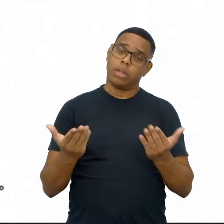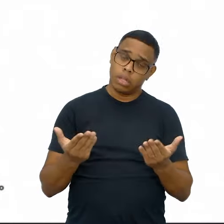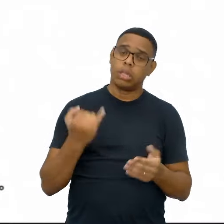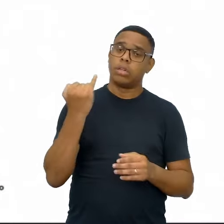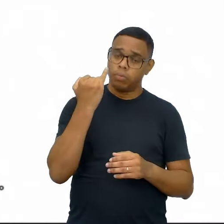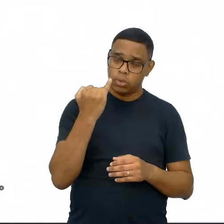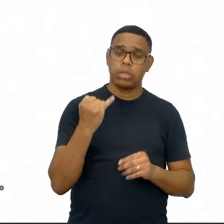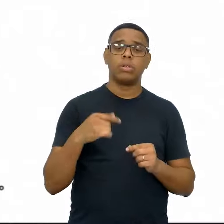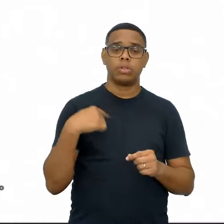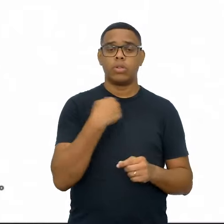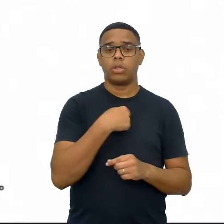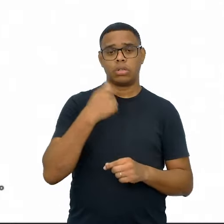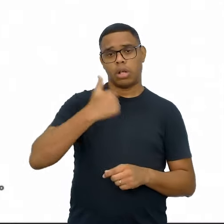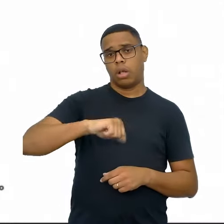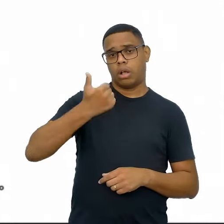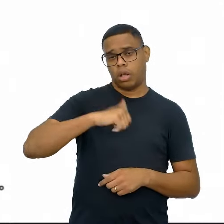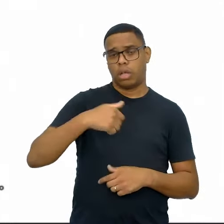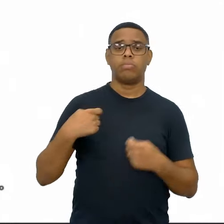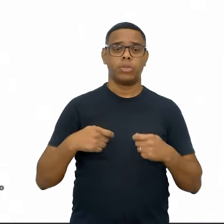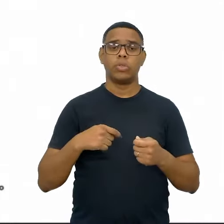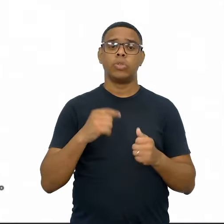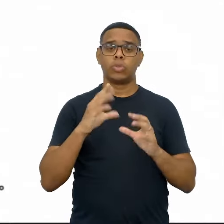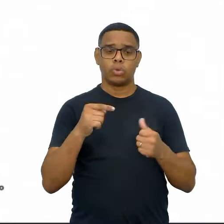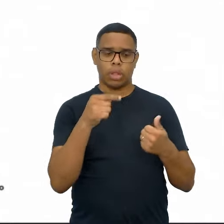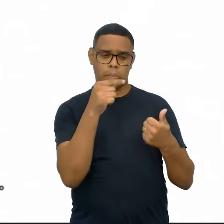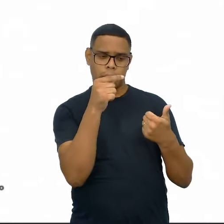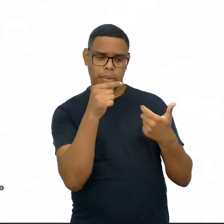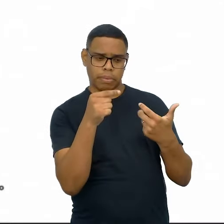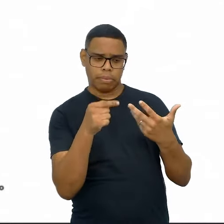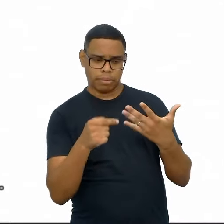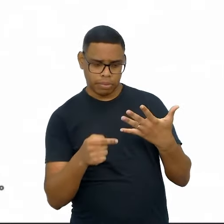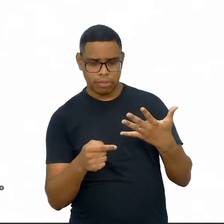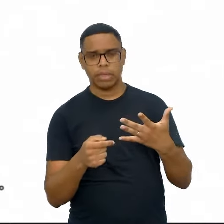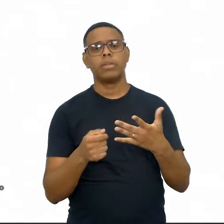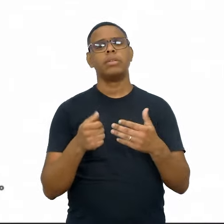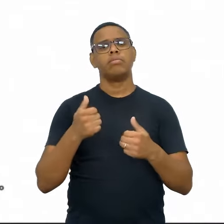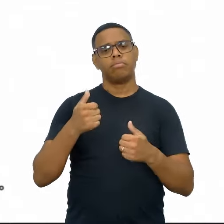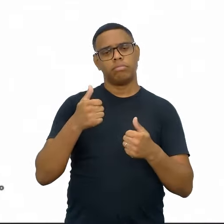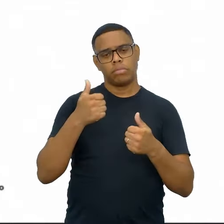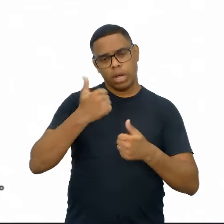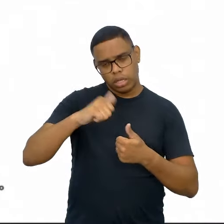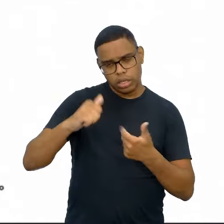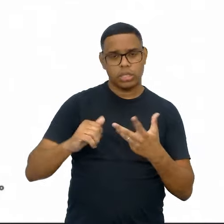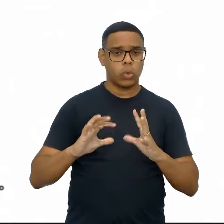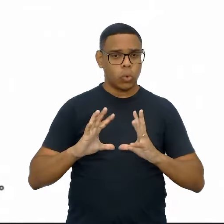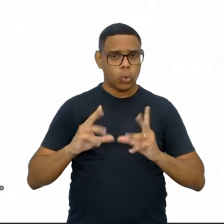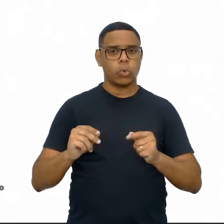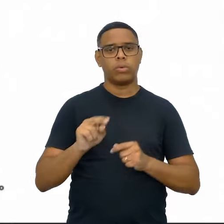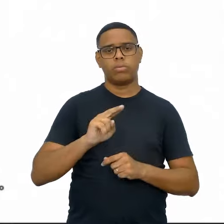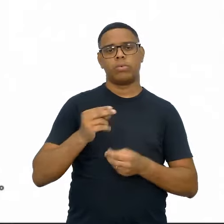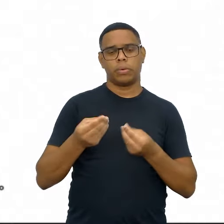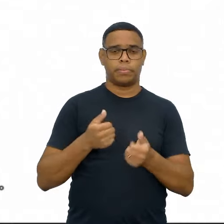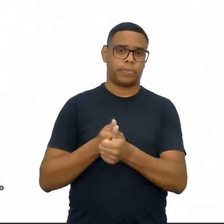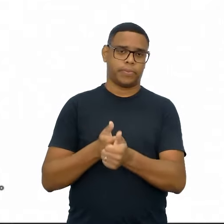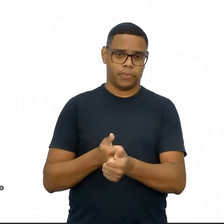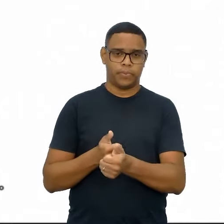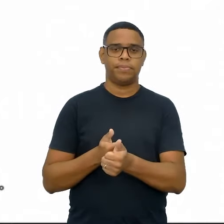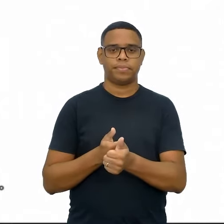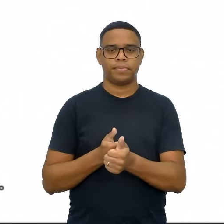né, muito importante a gente analisar todos os instrumentos de acompanhamento que foram utilizados, né,